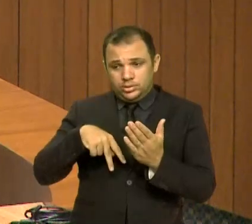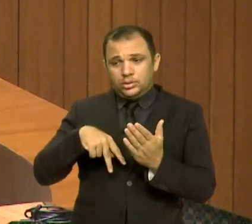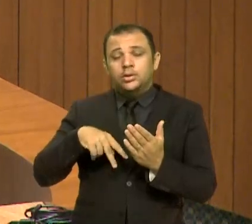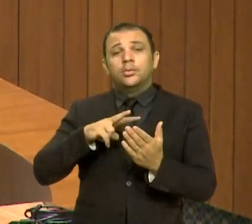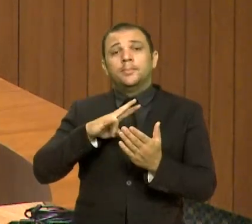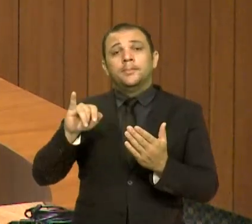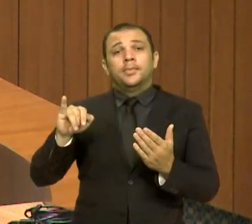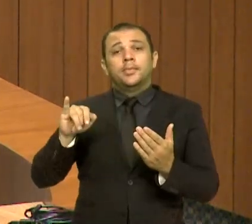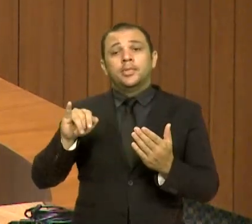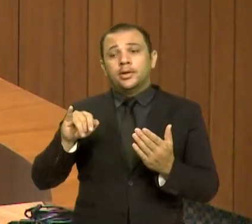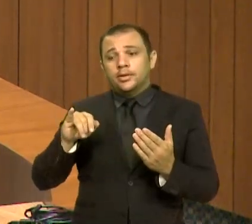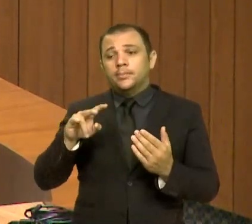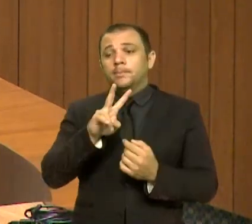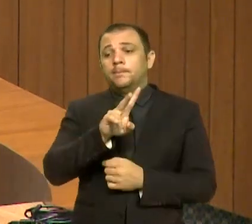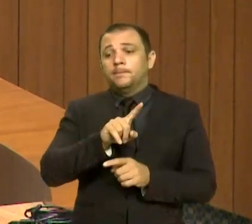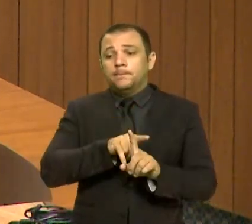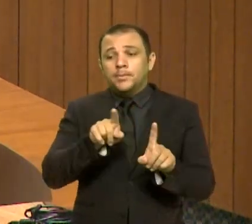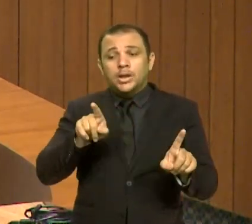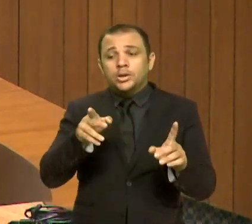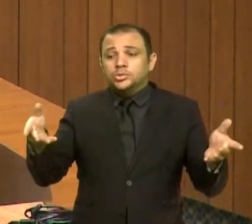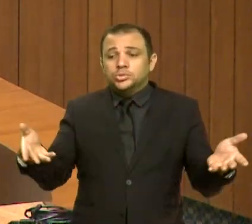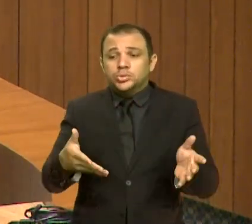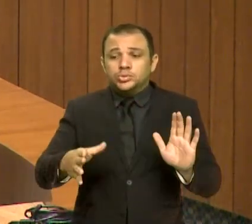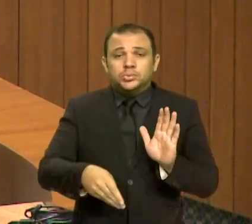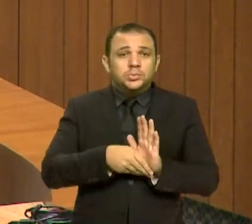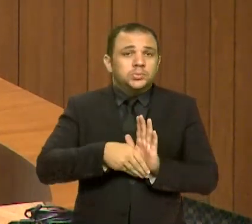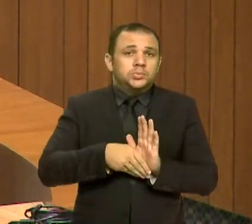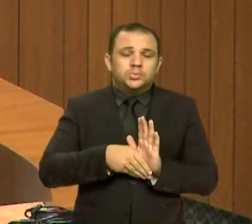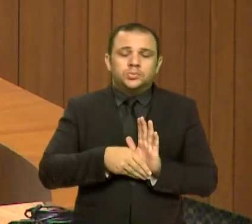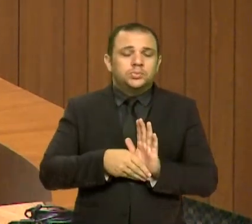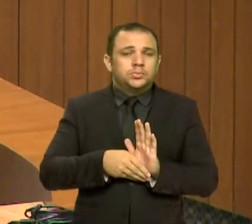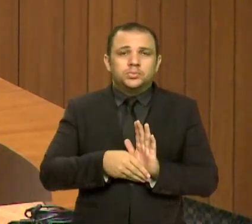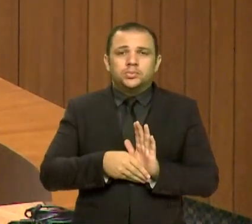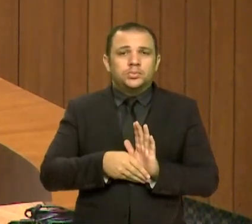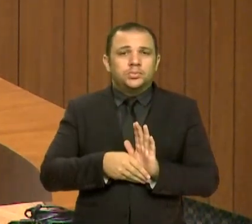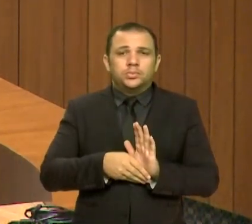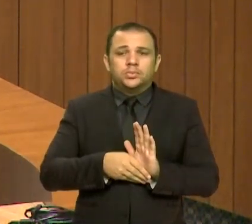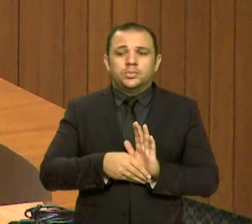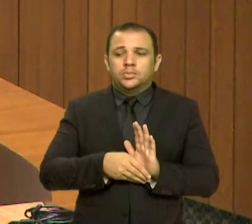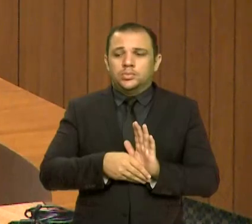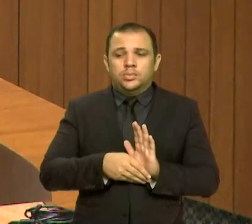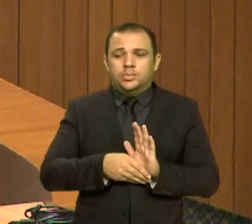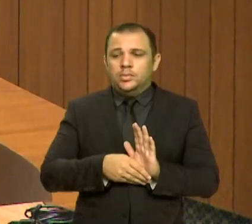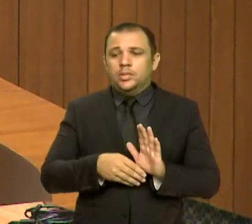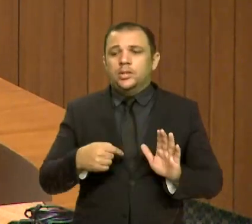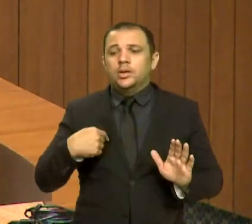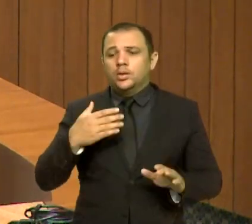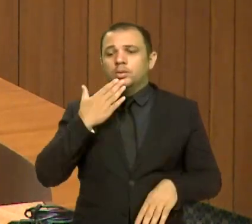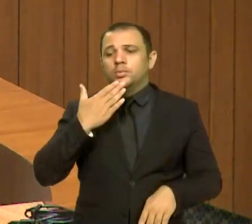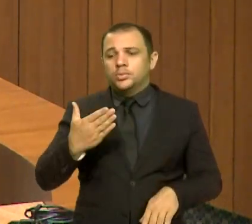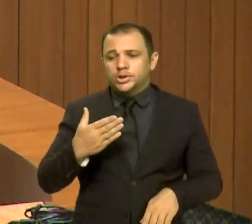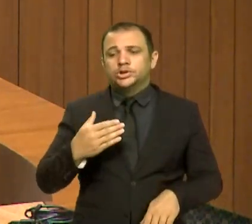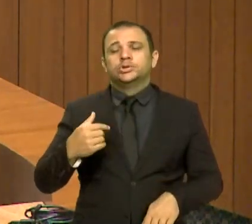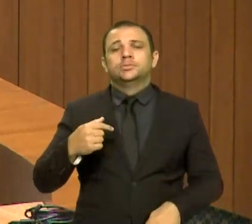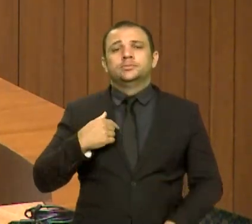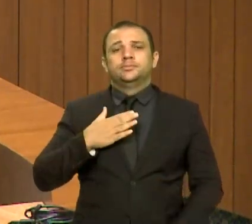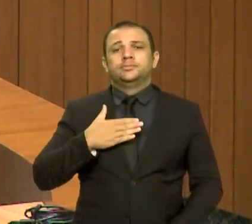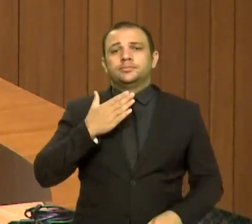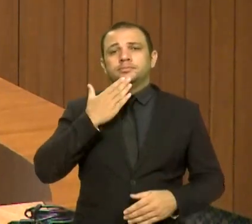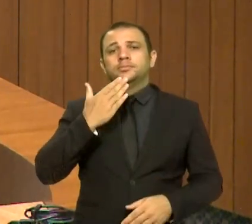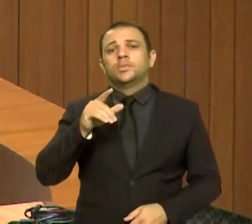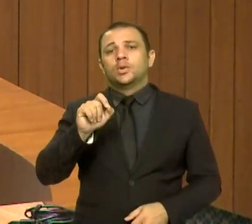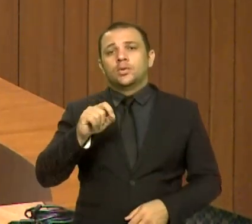É, eu fiz o pedido para que minha emenda fosse votada em plenário, espero que seja atendido o pedido